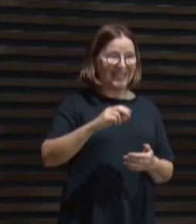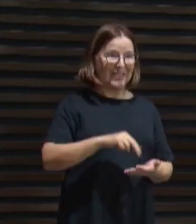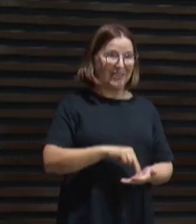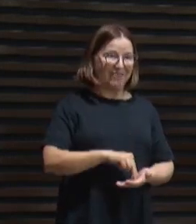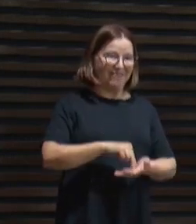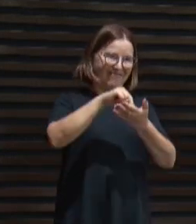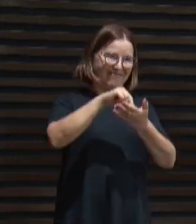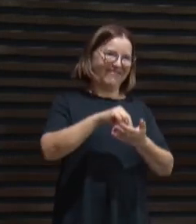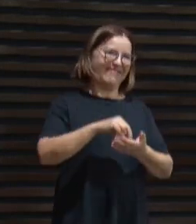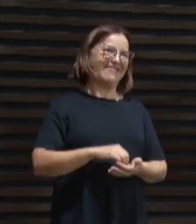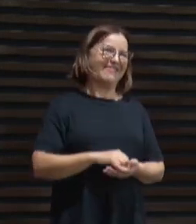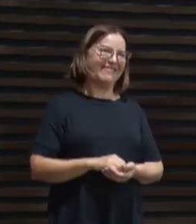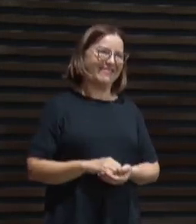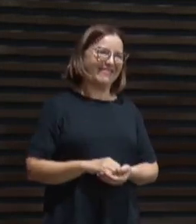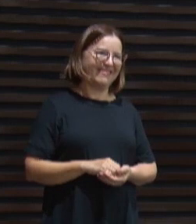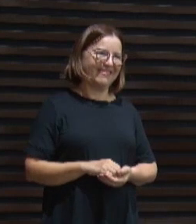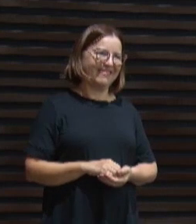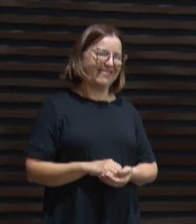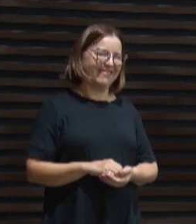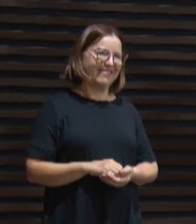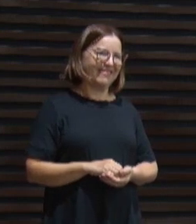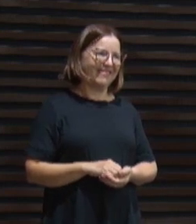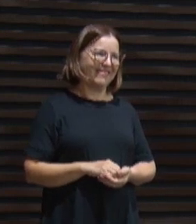grandes desse mundo é assim.